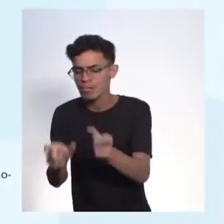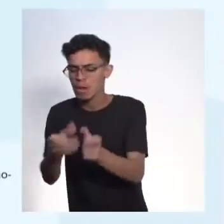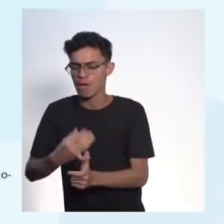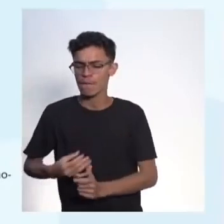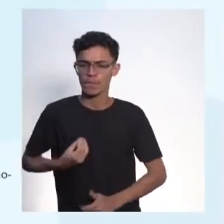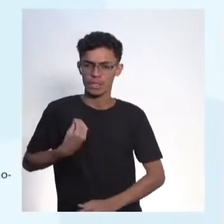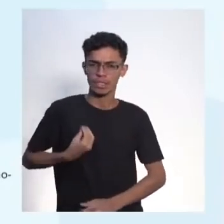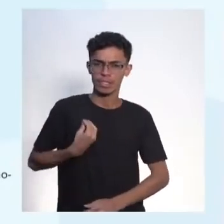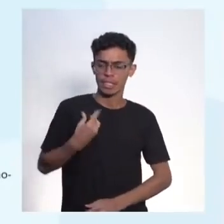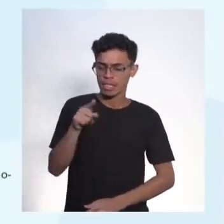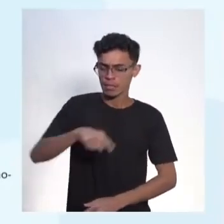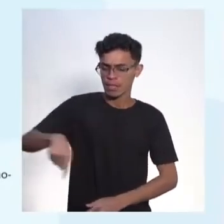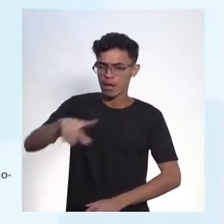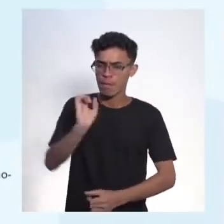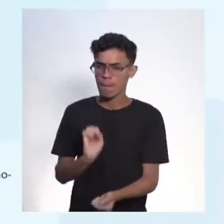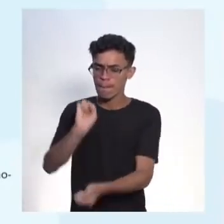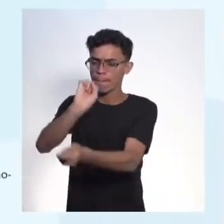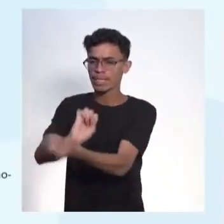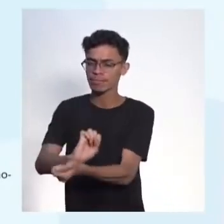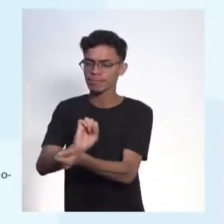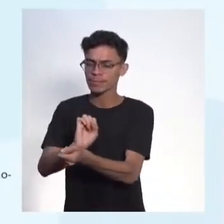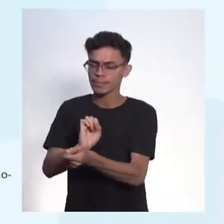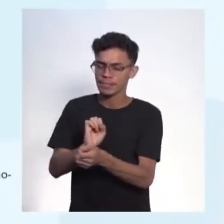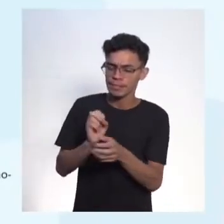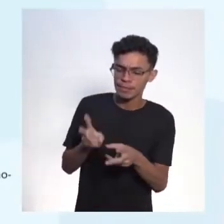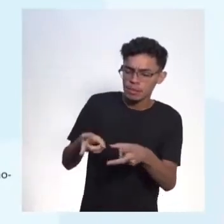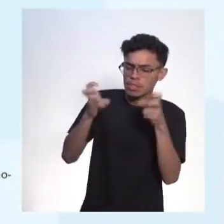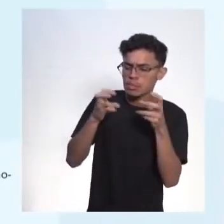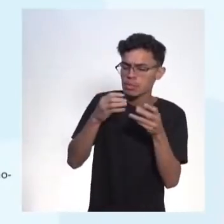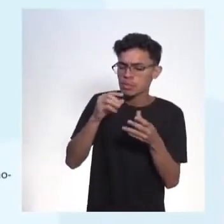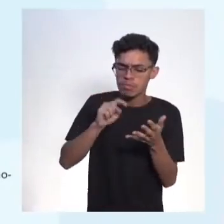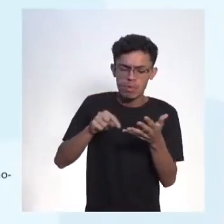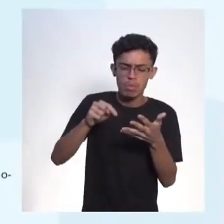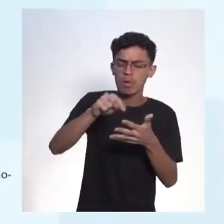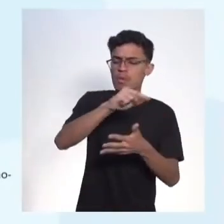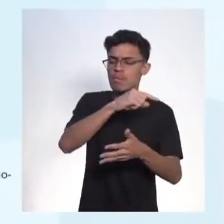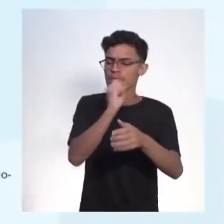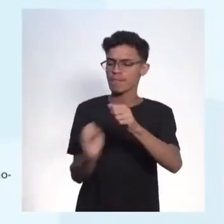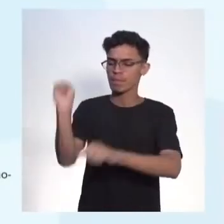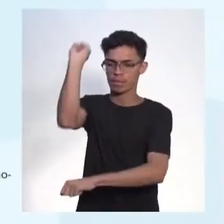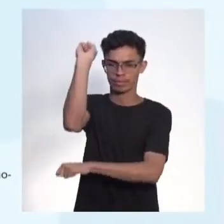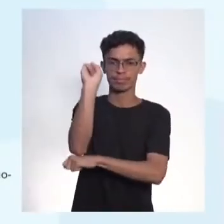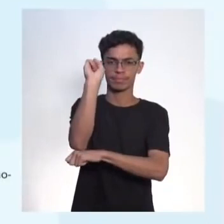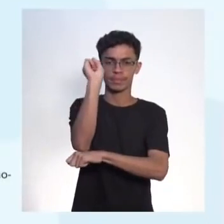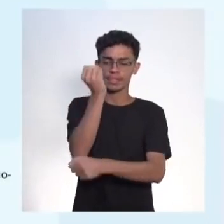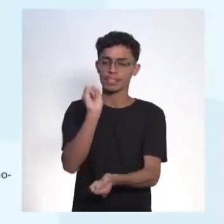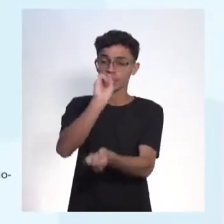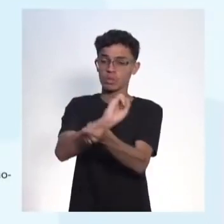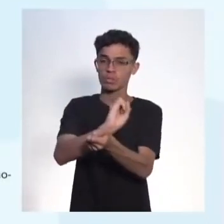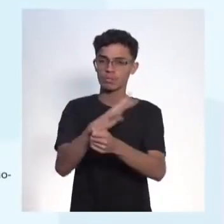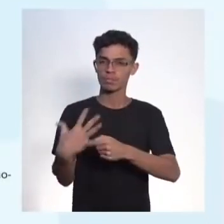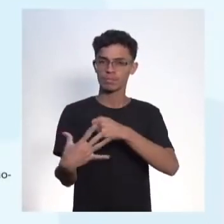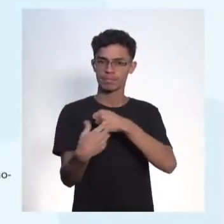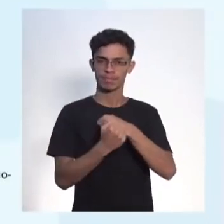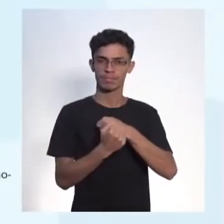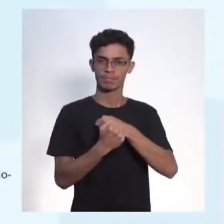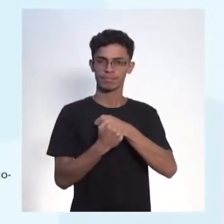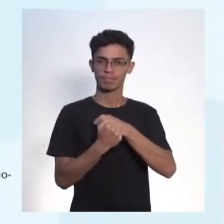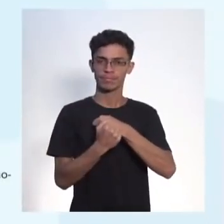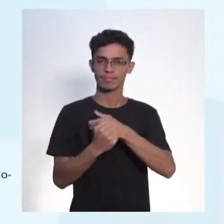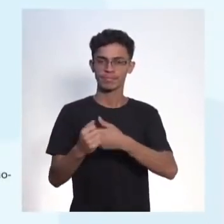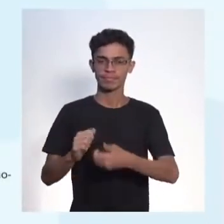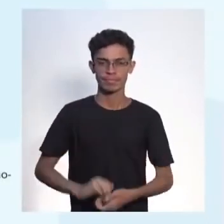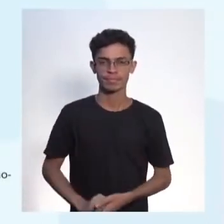pessoas escravizadas e identificar as formas de resistência à escravidão na América Portuguesa.